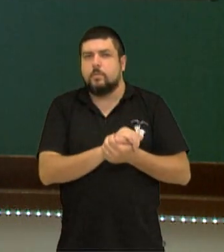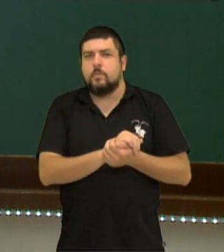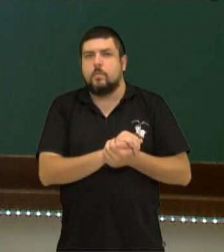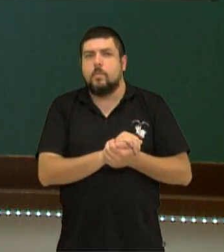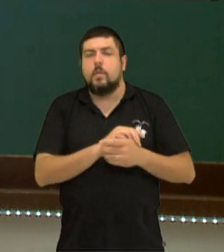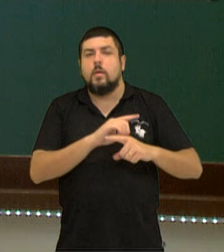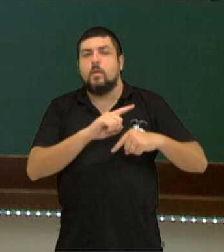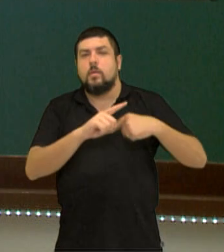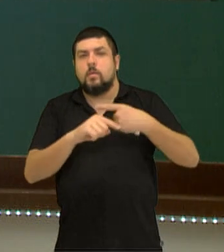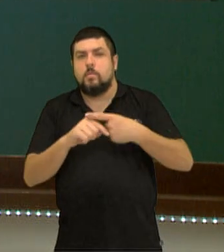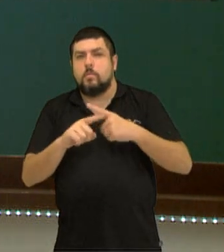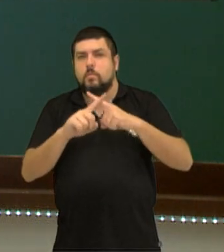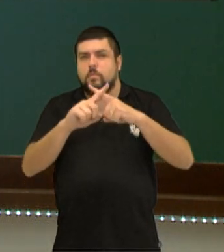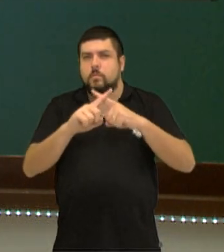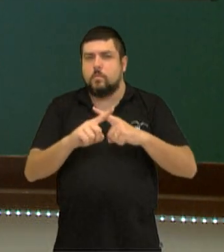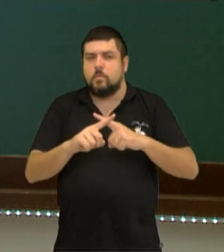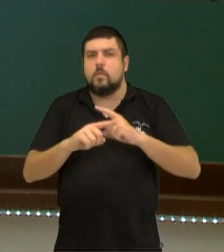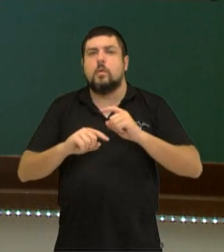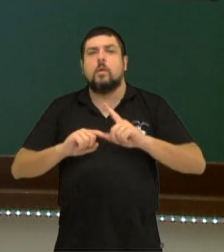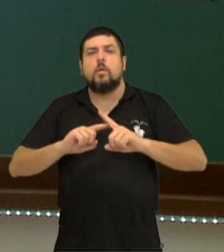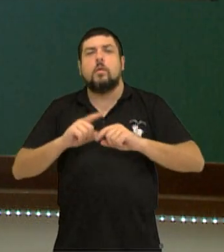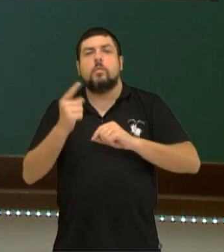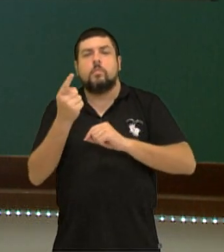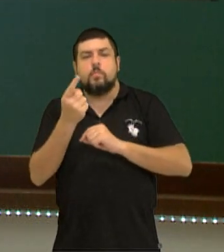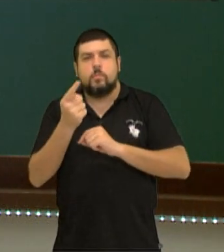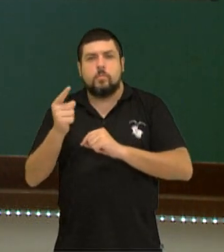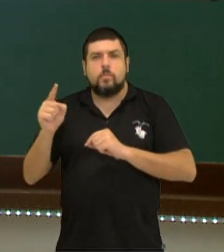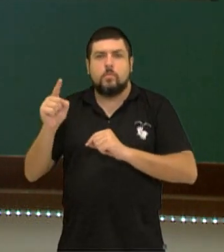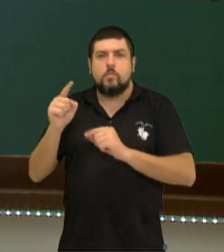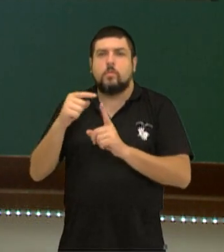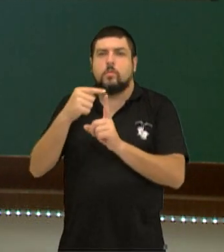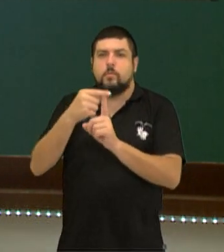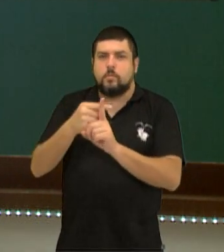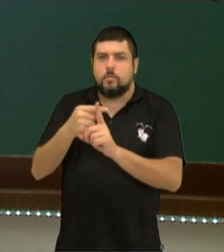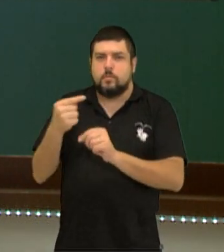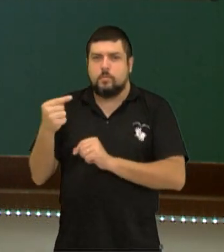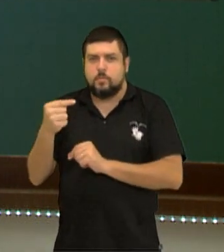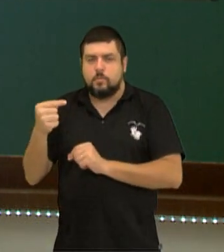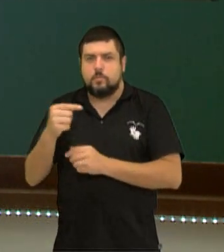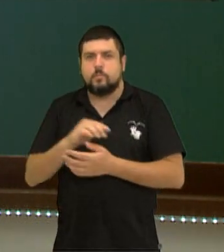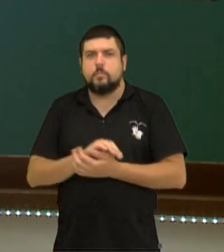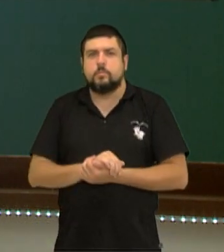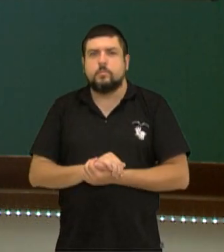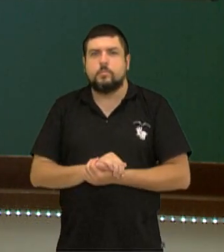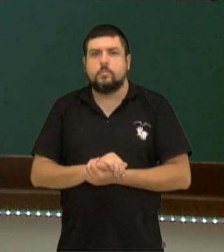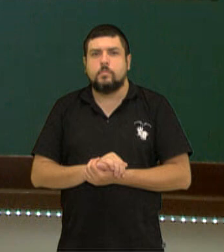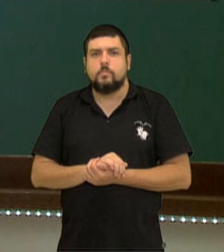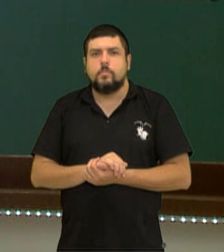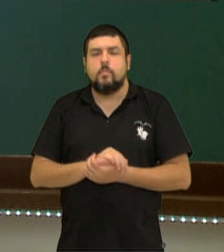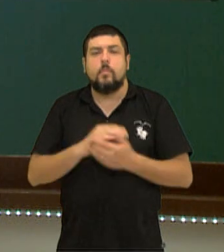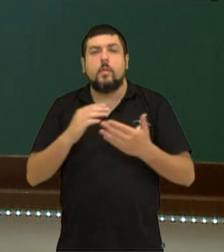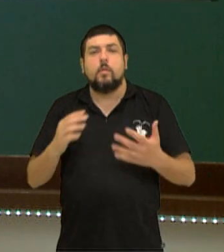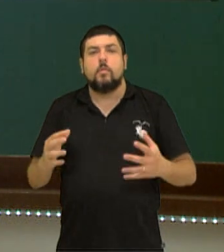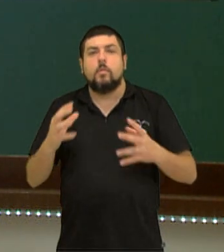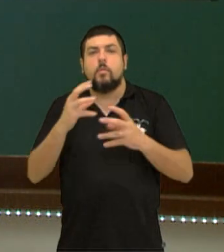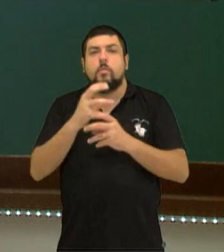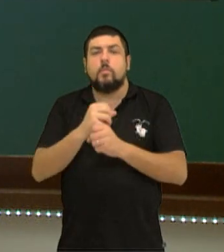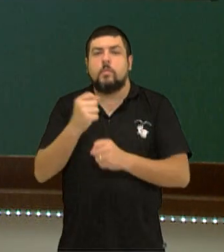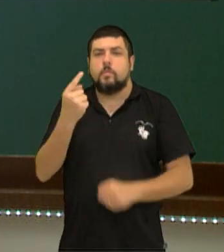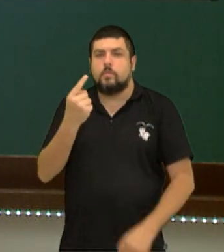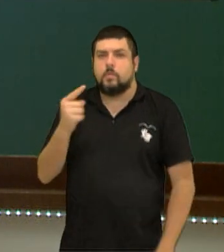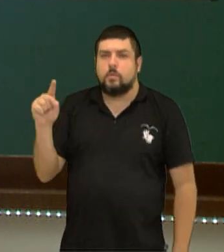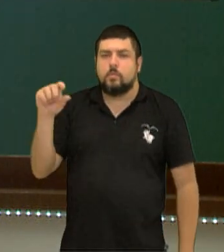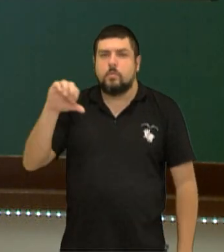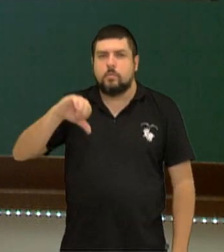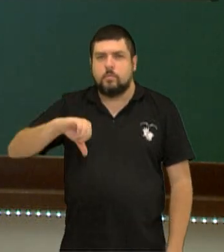a multiplicação e, por último, soma e subtração. Então, o nosso resultado final,